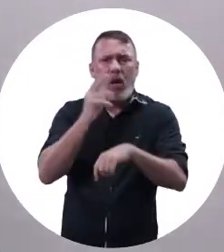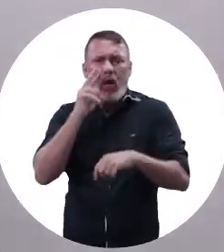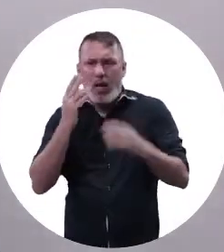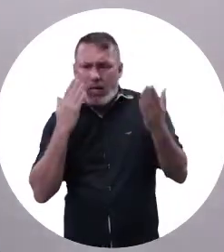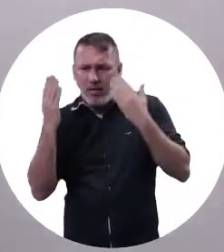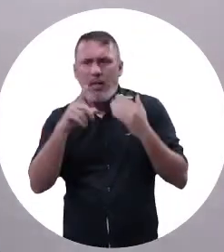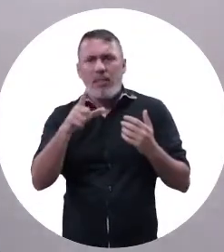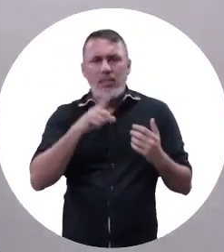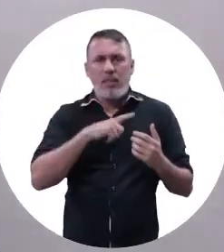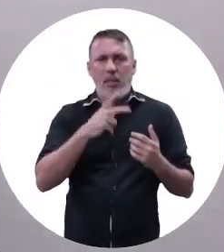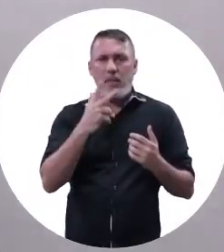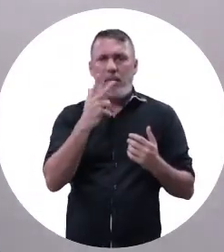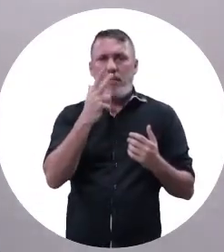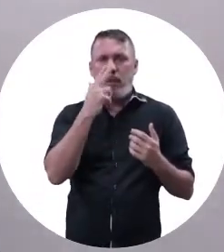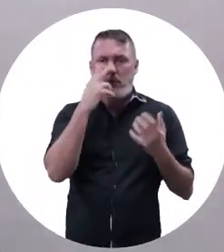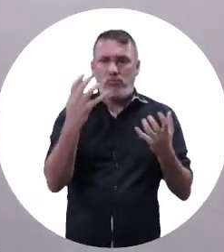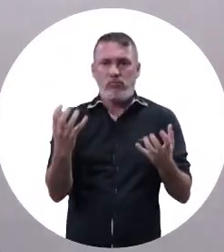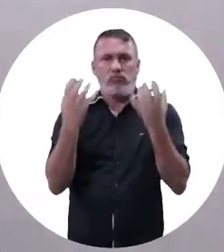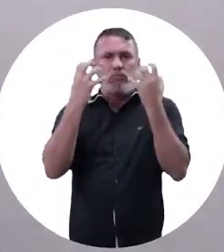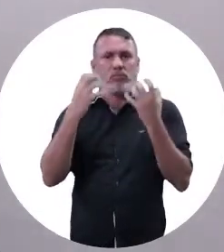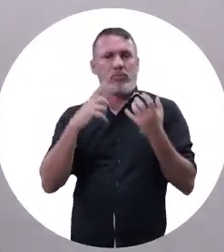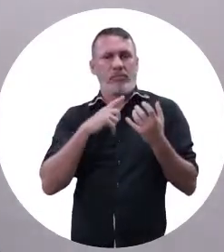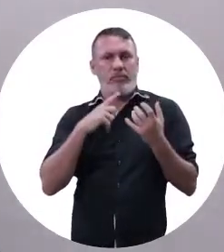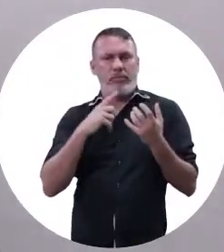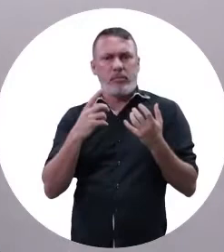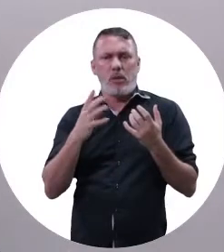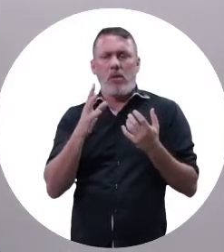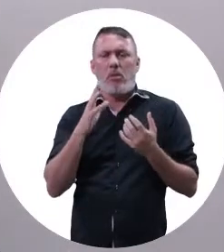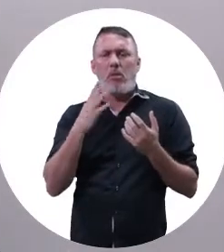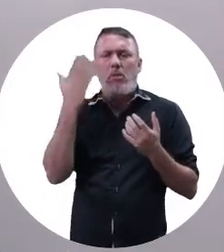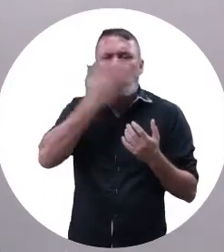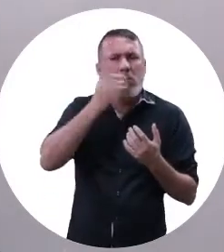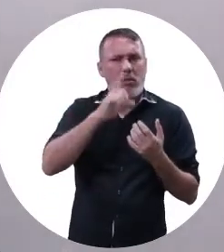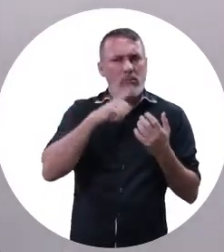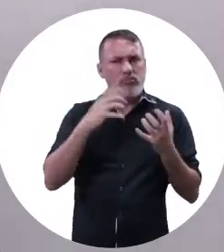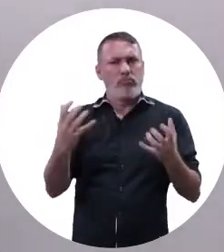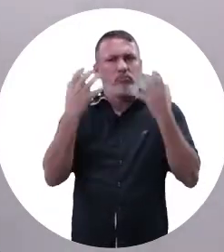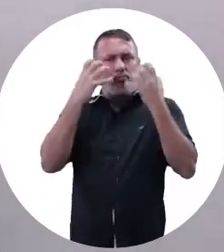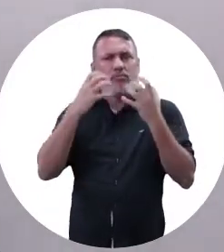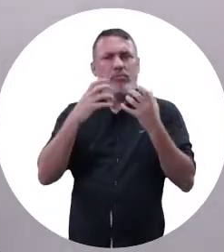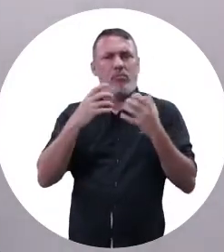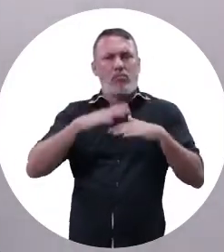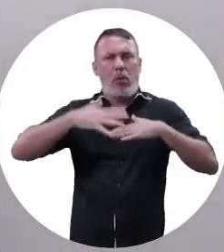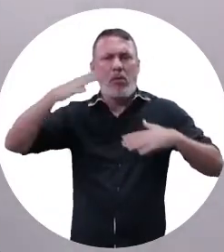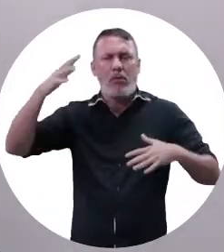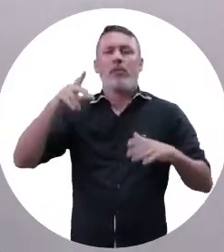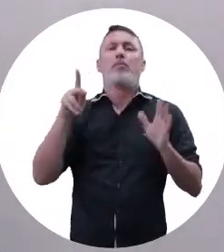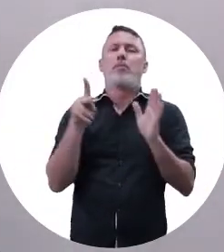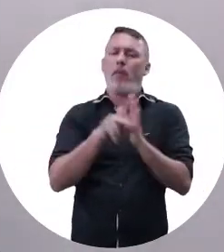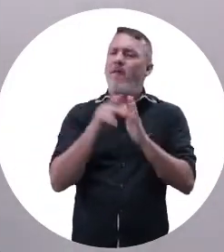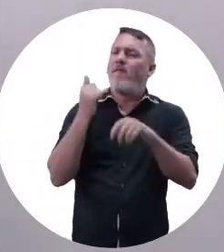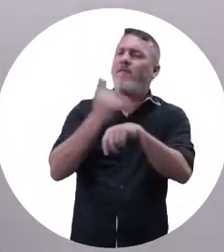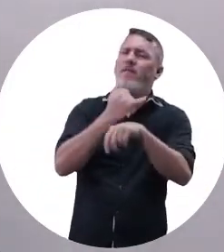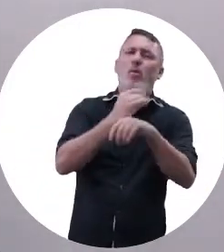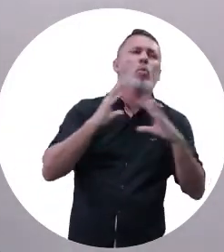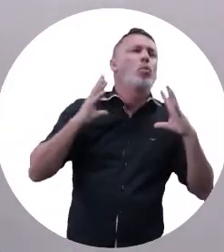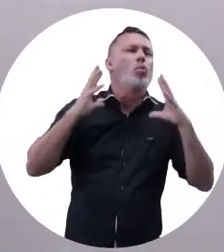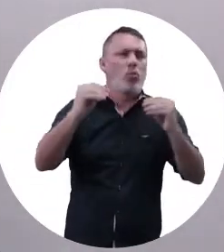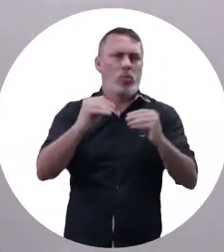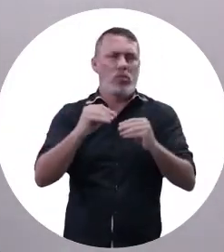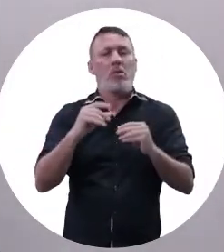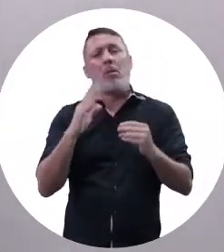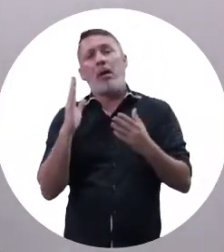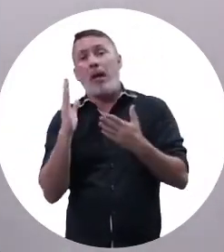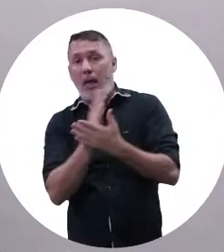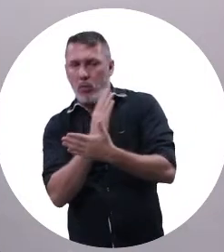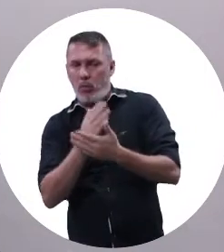for analisar tem uma característica de brilho constante. Todos os metais são brilhantes, não existem